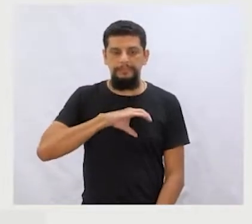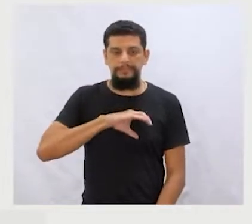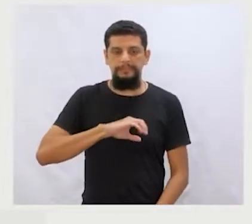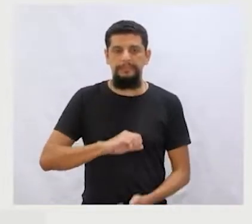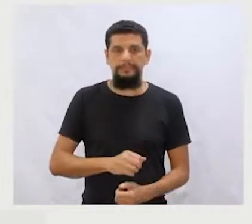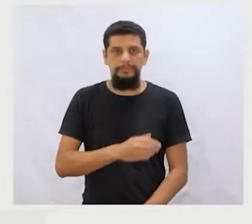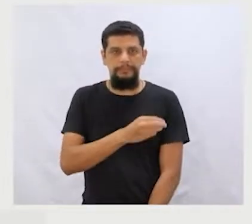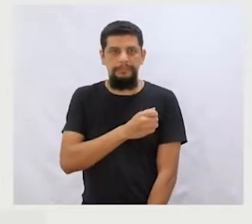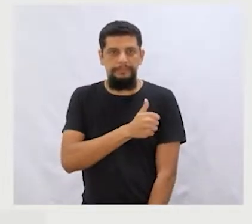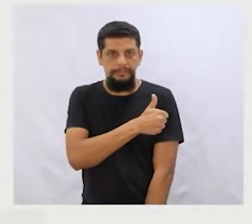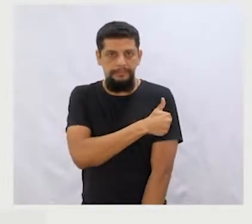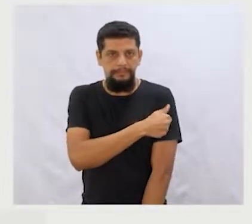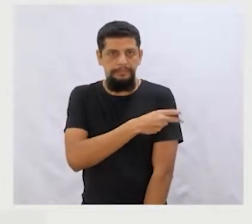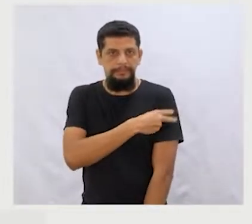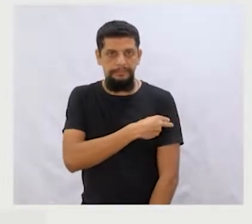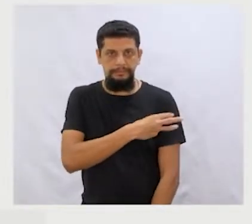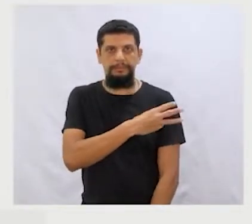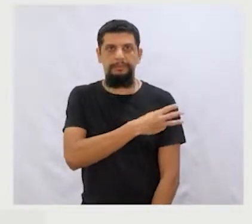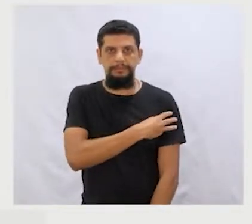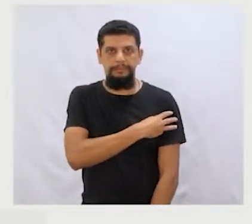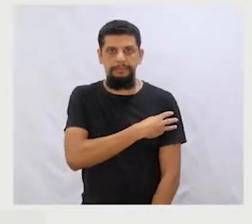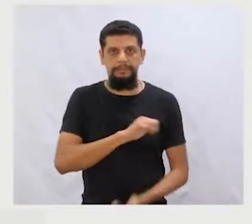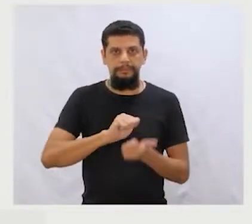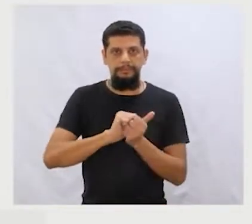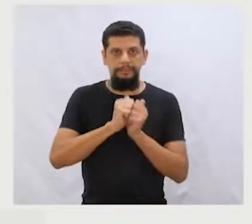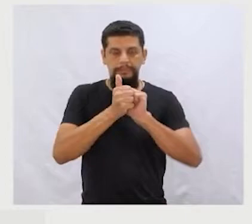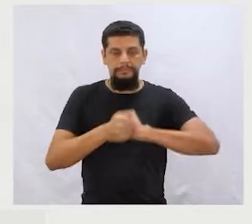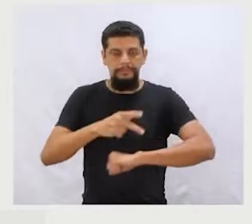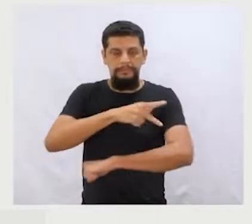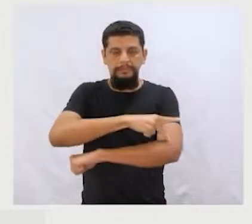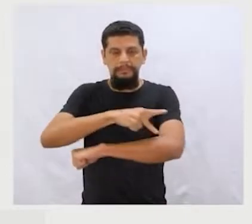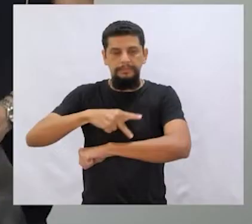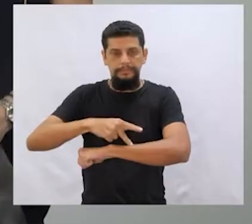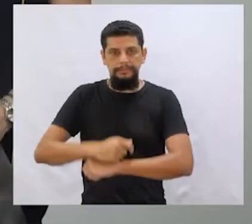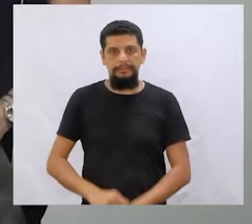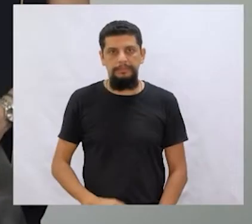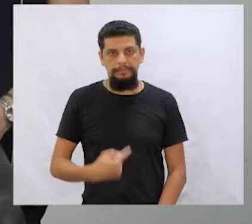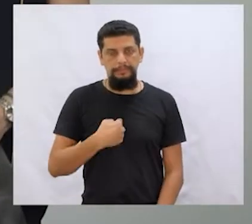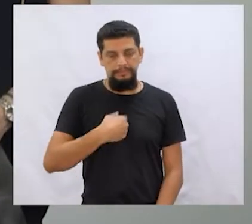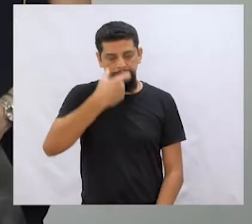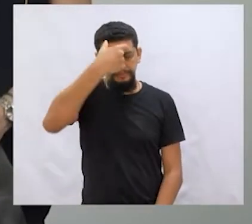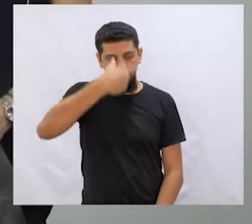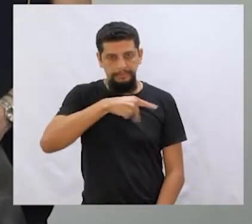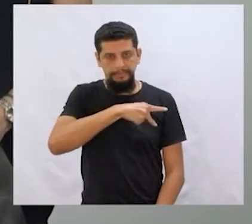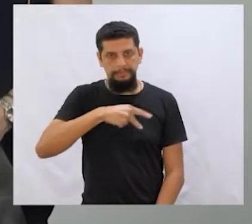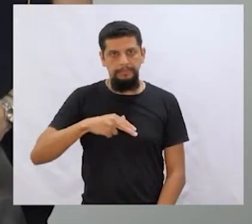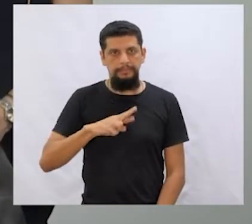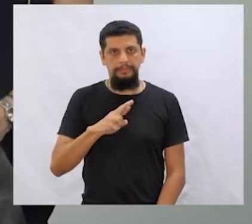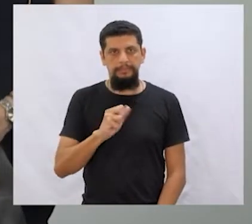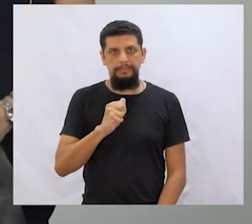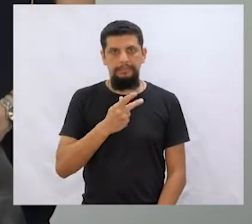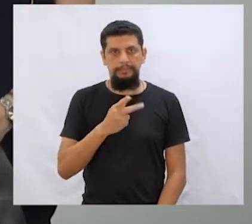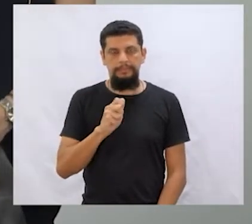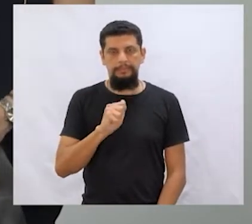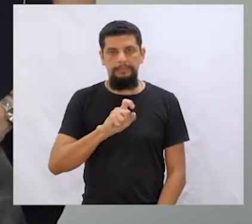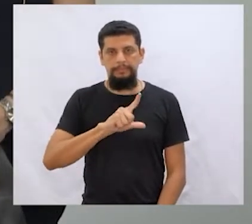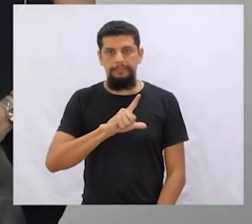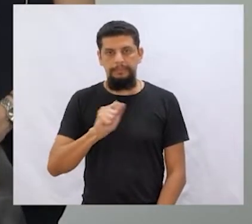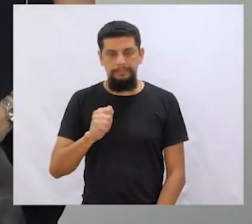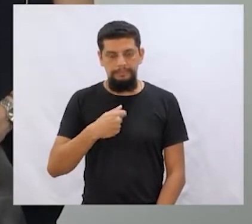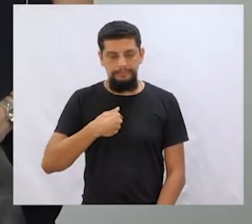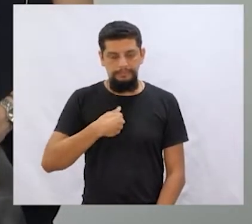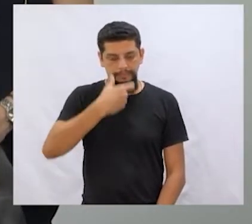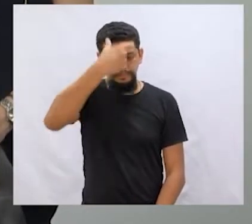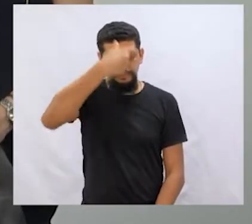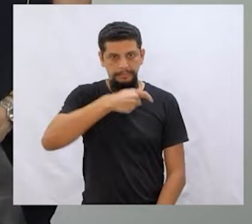portuguesa para os estudantes do segundo e do terceiro ano, adequação pedagógica. Eu sou a professora Rafaela. E eu sou a